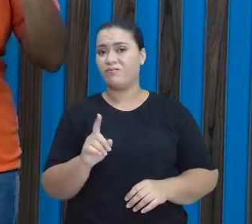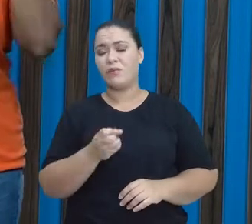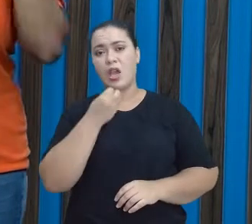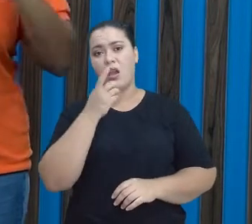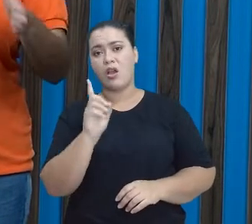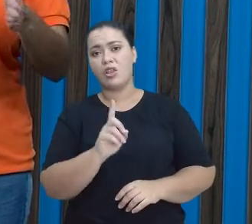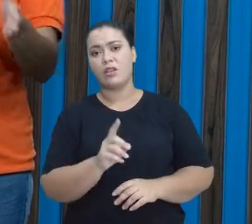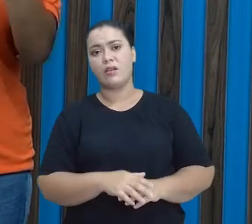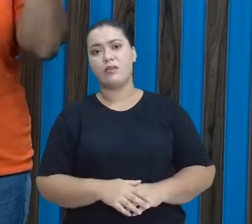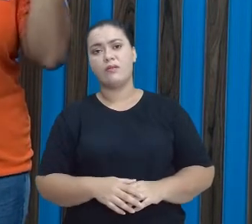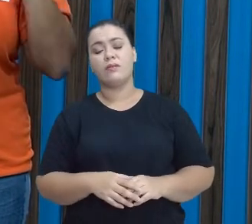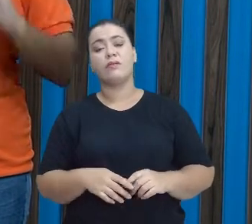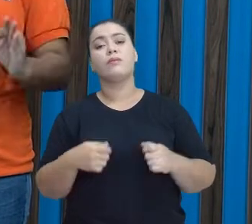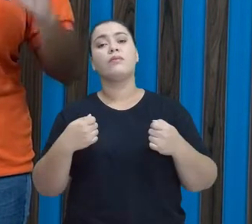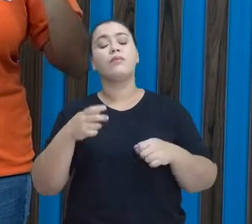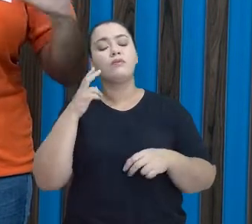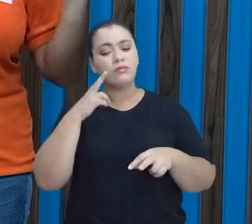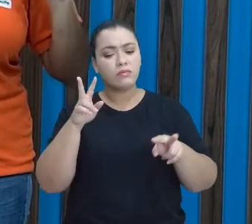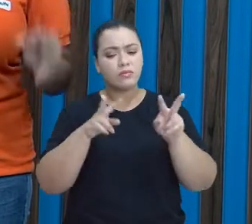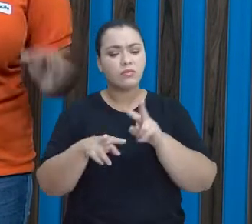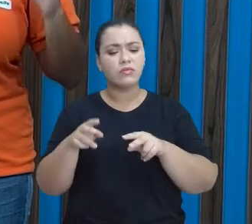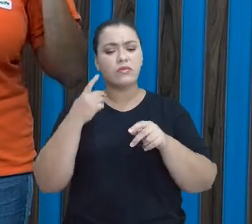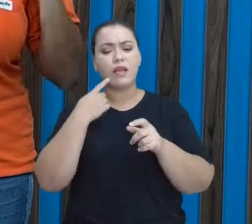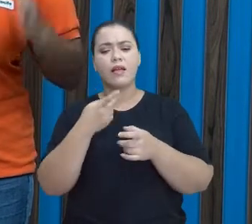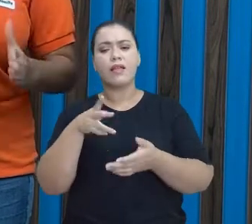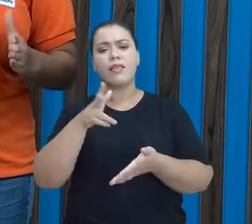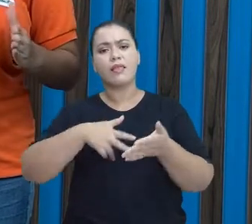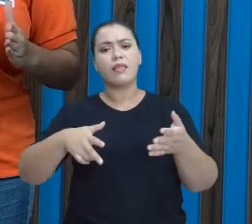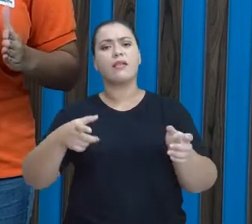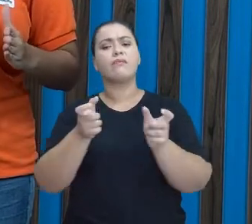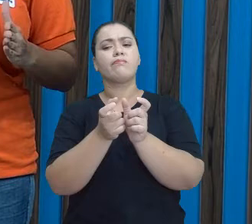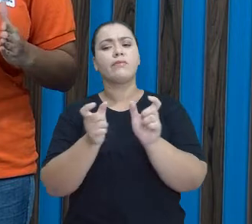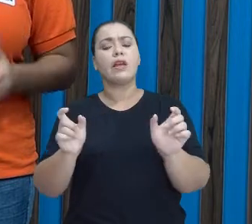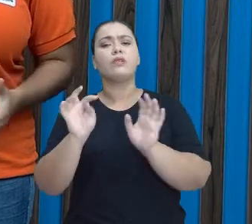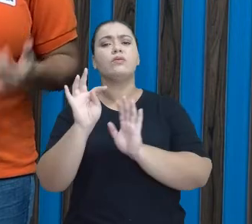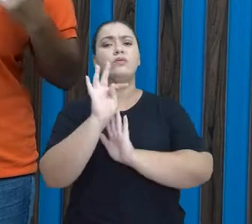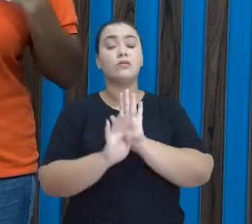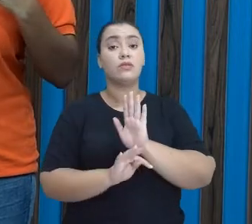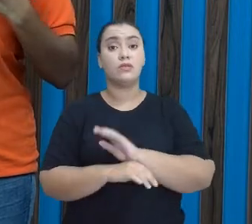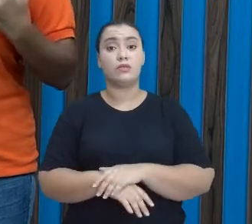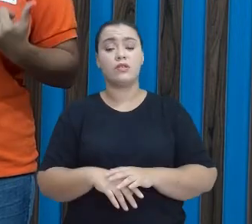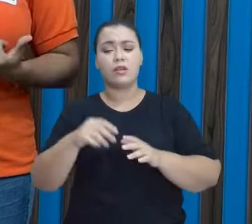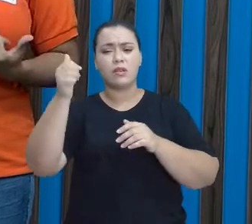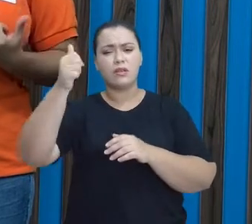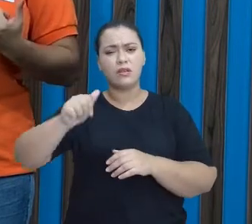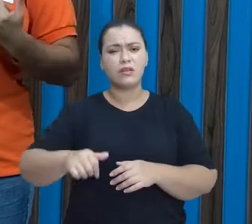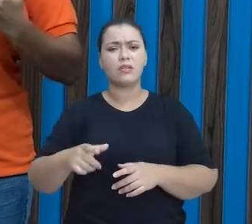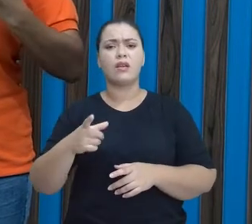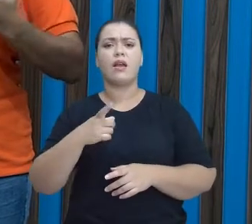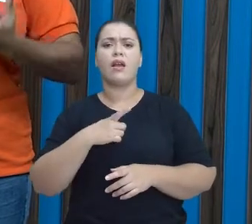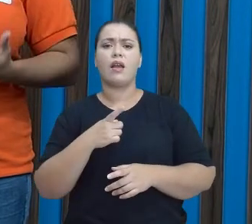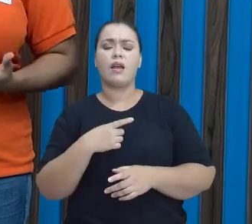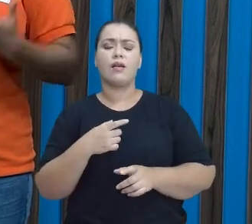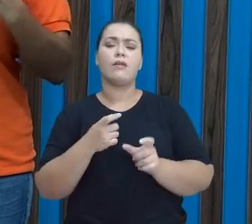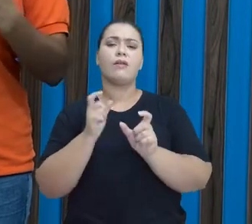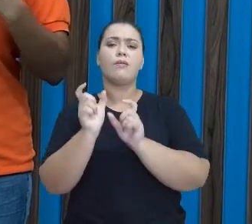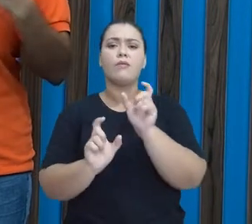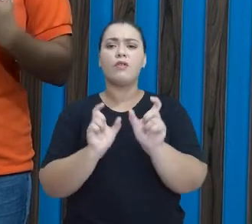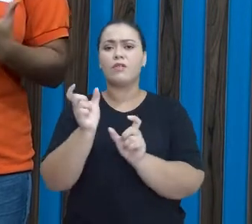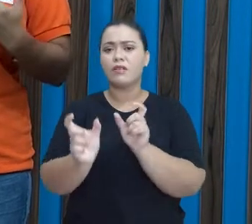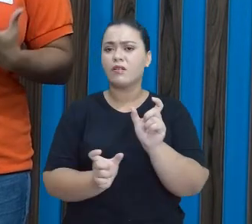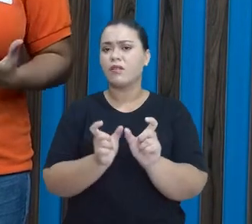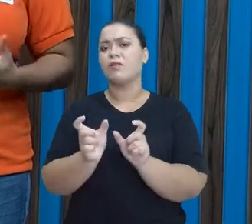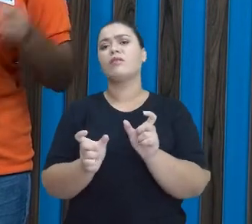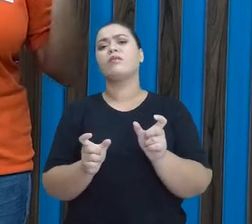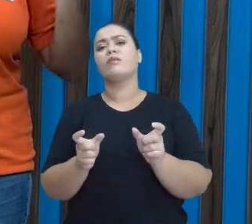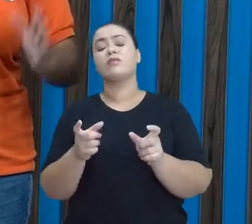fazer? Olha, minha gente, olha para a oração, olha para o texto. A análise sintática, análise morfológica, interpretação